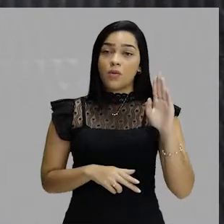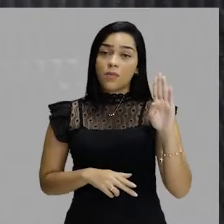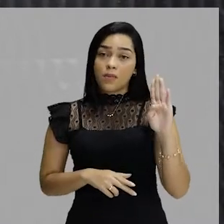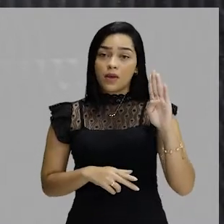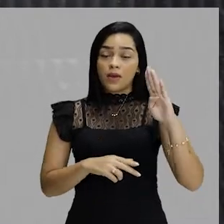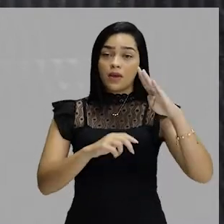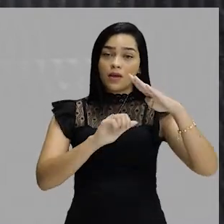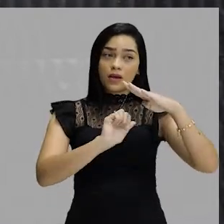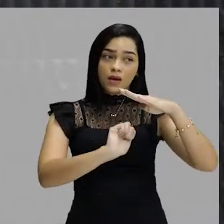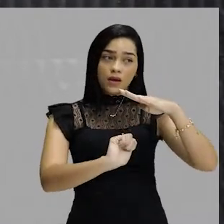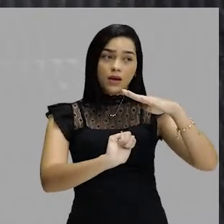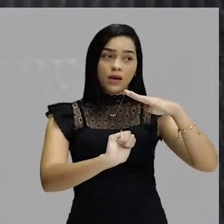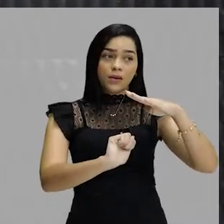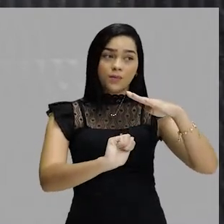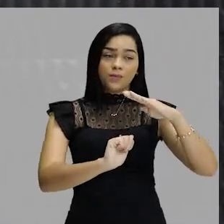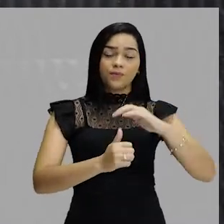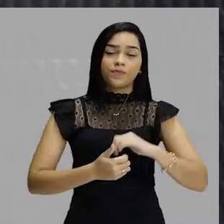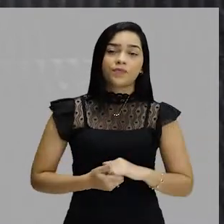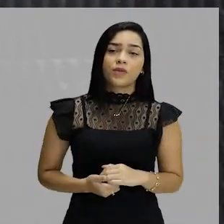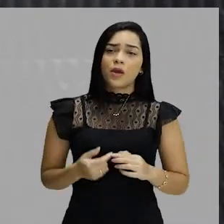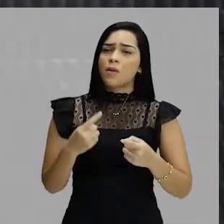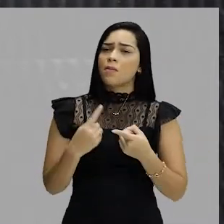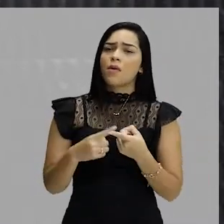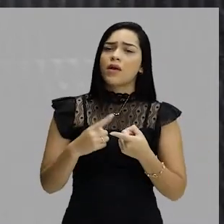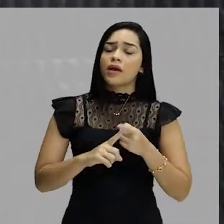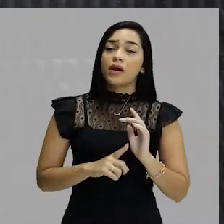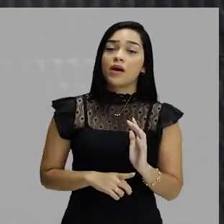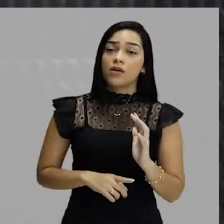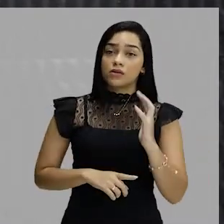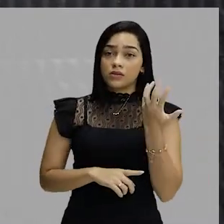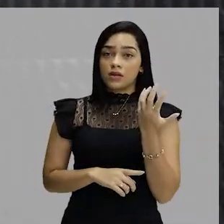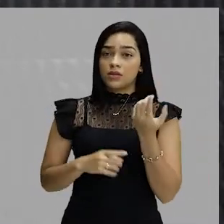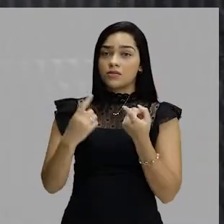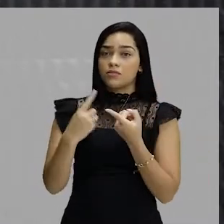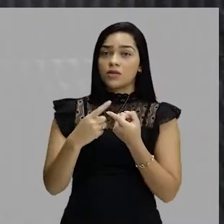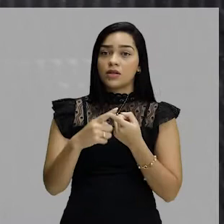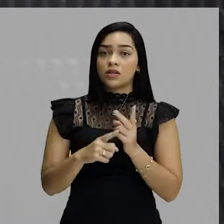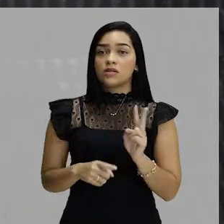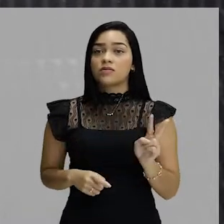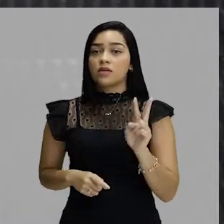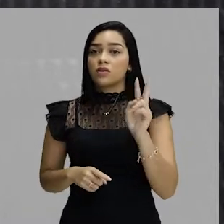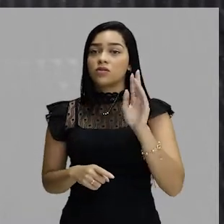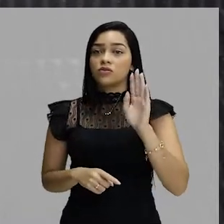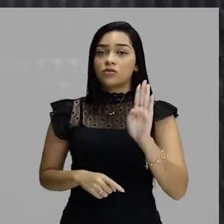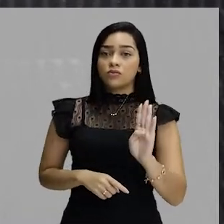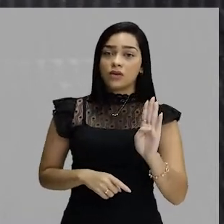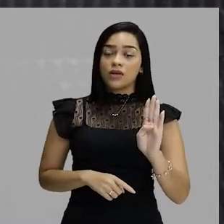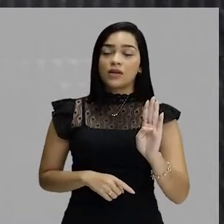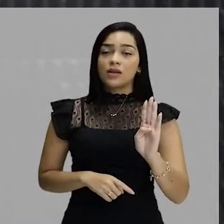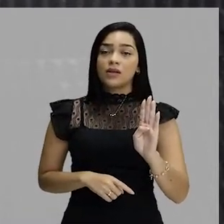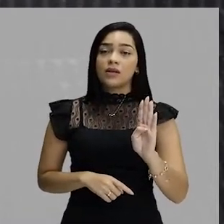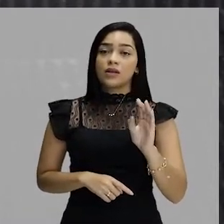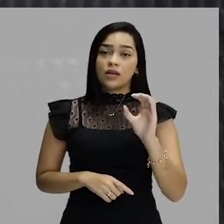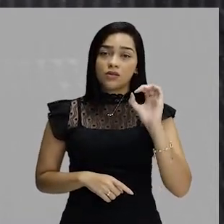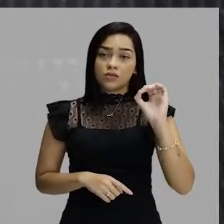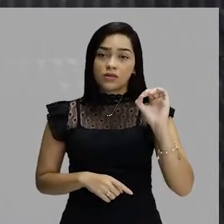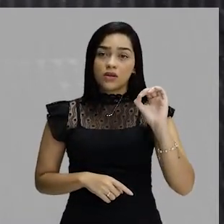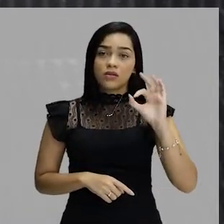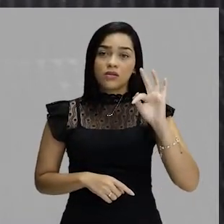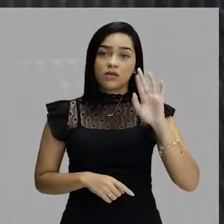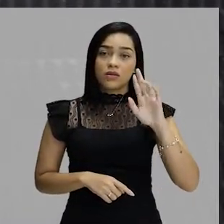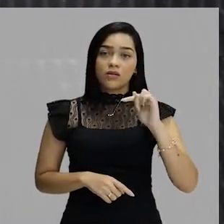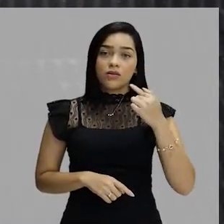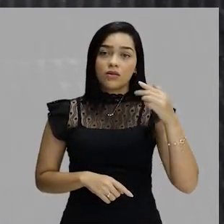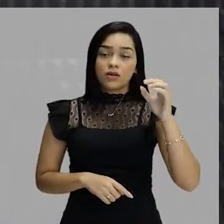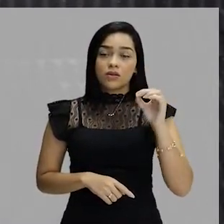a. Vamos mostrar por que isso acontece. Tá? Por que esse valor de b e esse valor aqui, que é o zero da função, ele